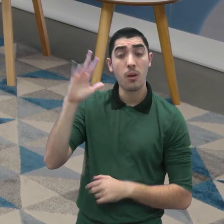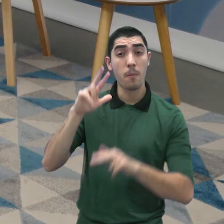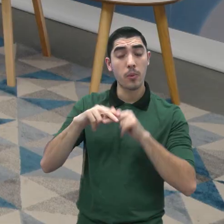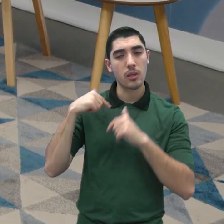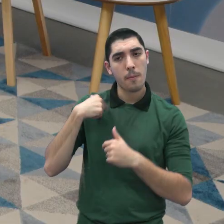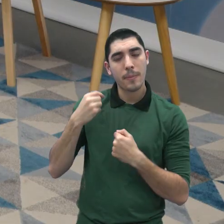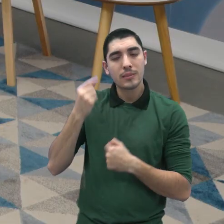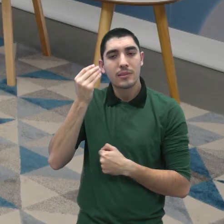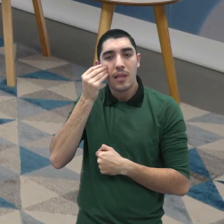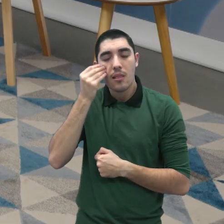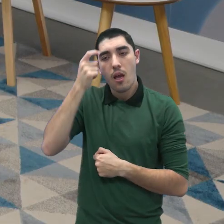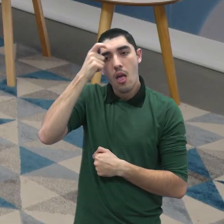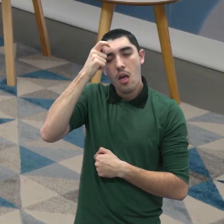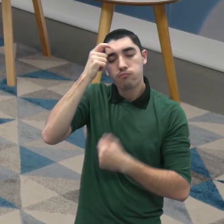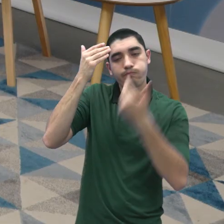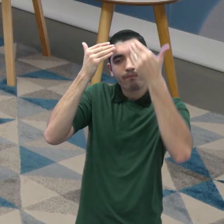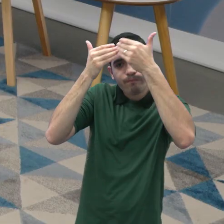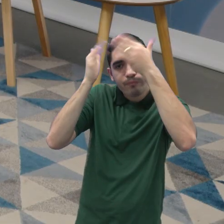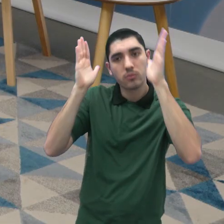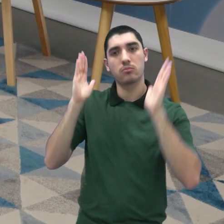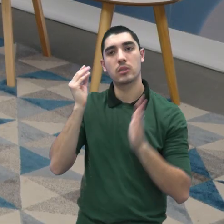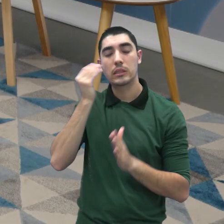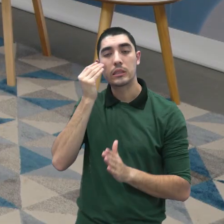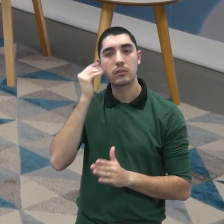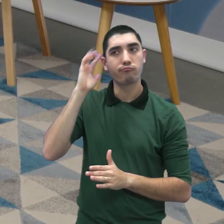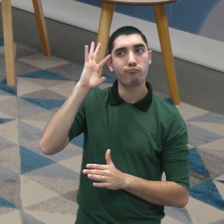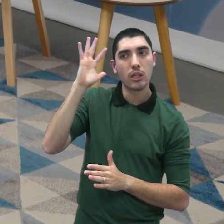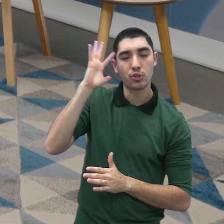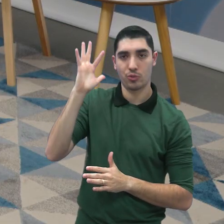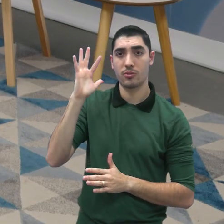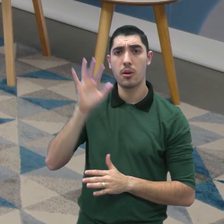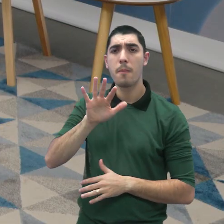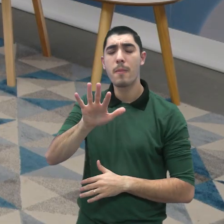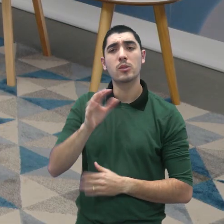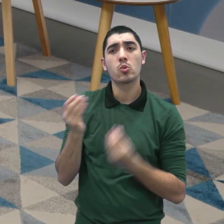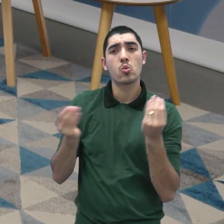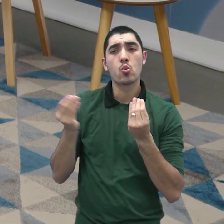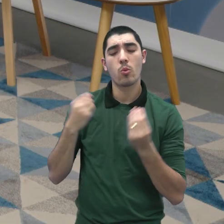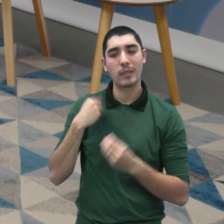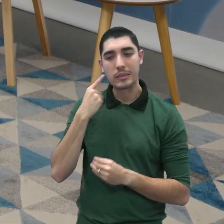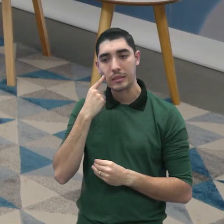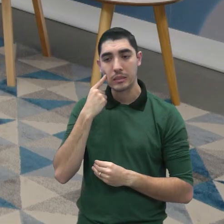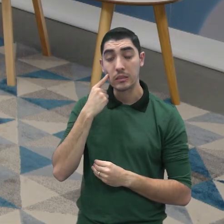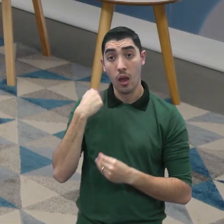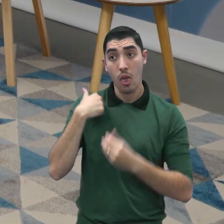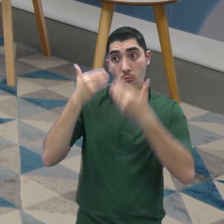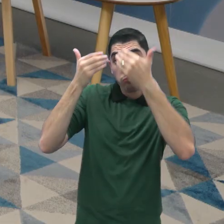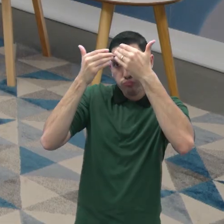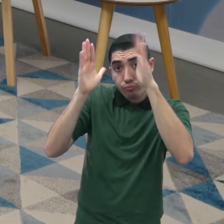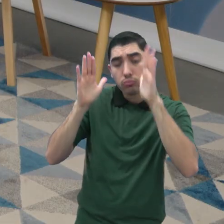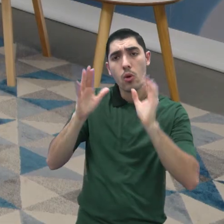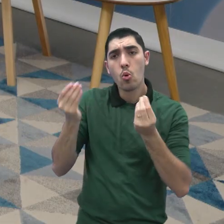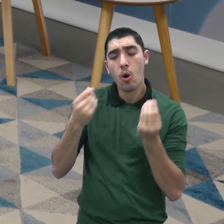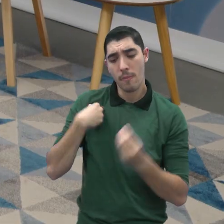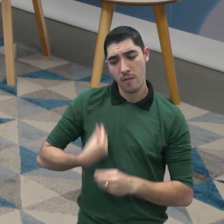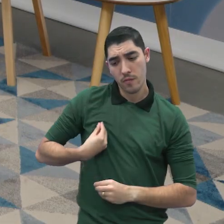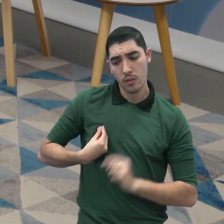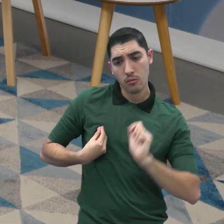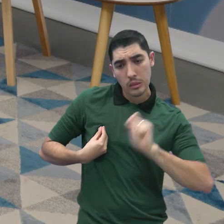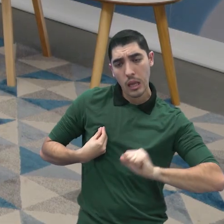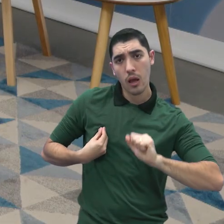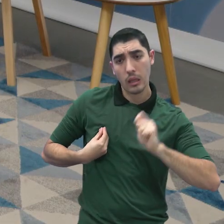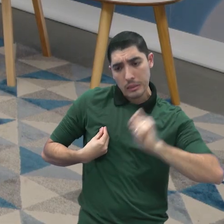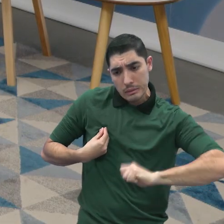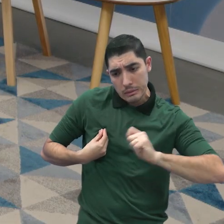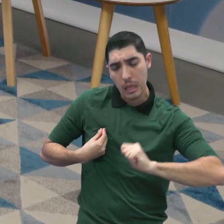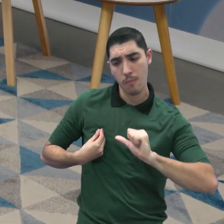mais ampla, de ver de modo mais geral. Mas assim, o que é que eu consigo também fazer com isso? O que eu consigo transformar no meu mundo, na minha realidade? Eu